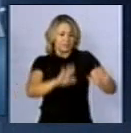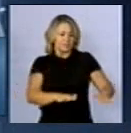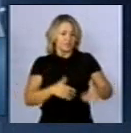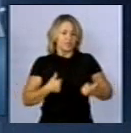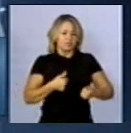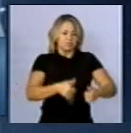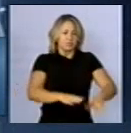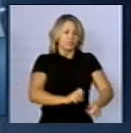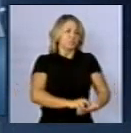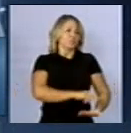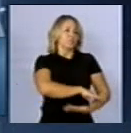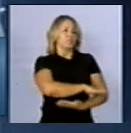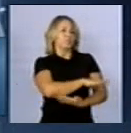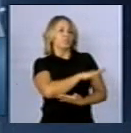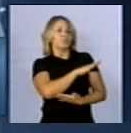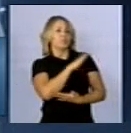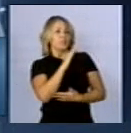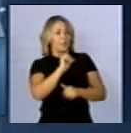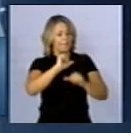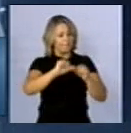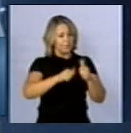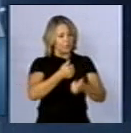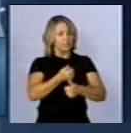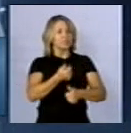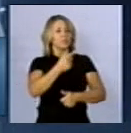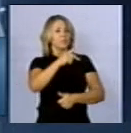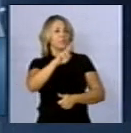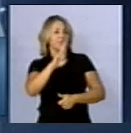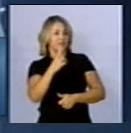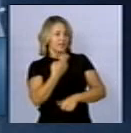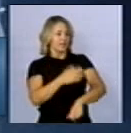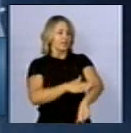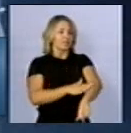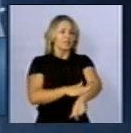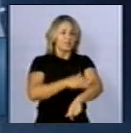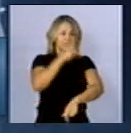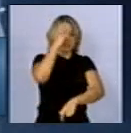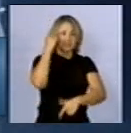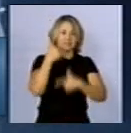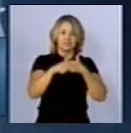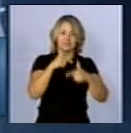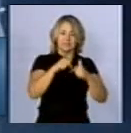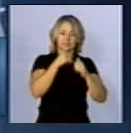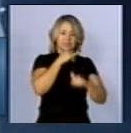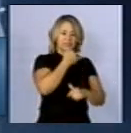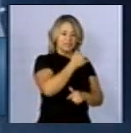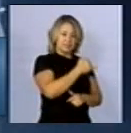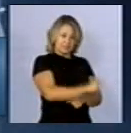altera significativamente o PH da pele dos eletricitário